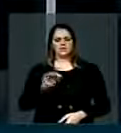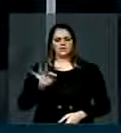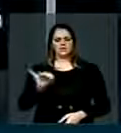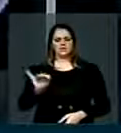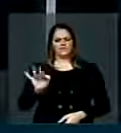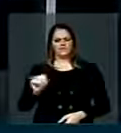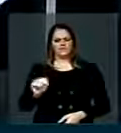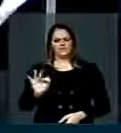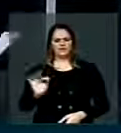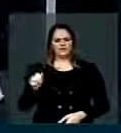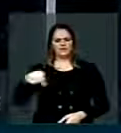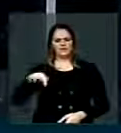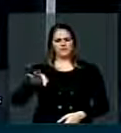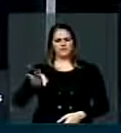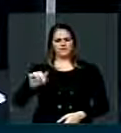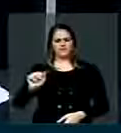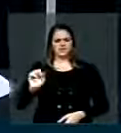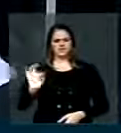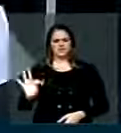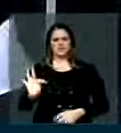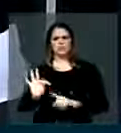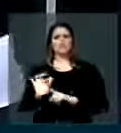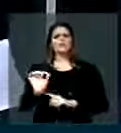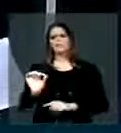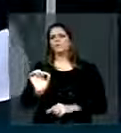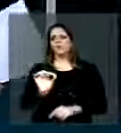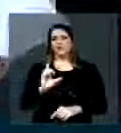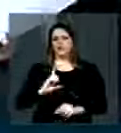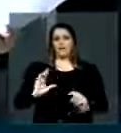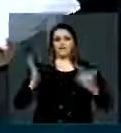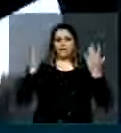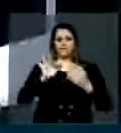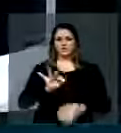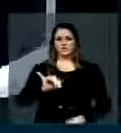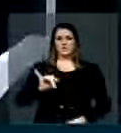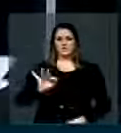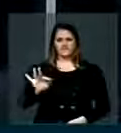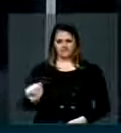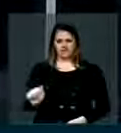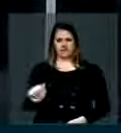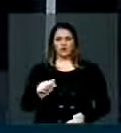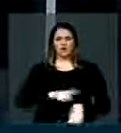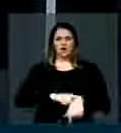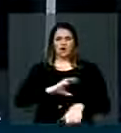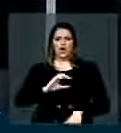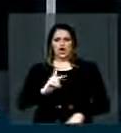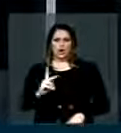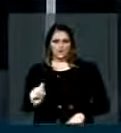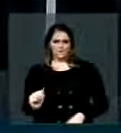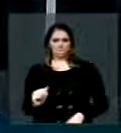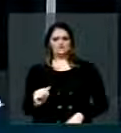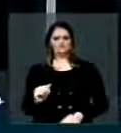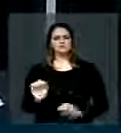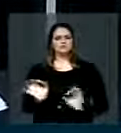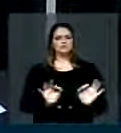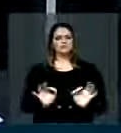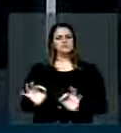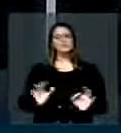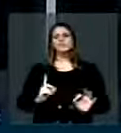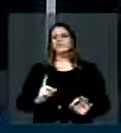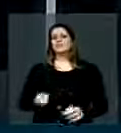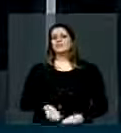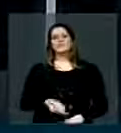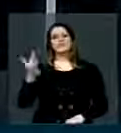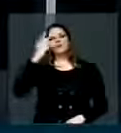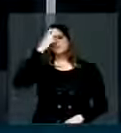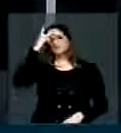que é um evento que a FIFA promove durante a Copa do Mundo e que atrai milhares